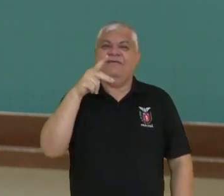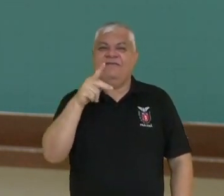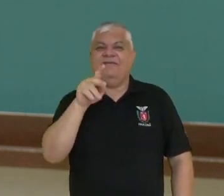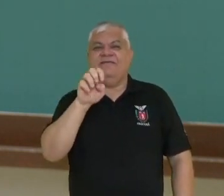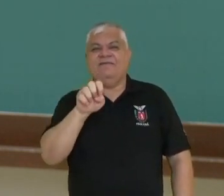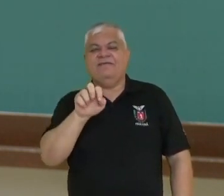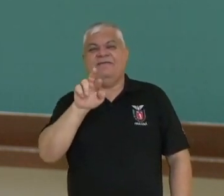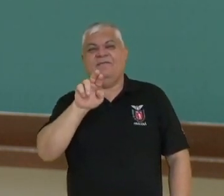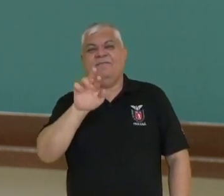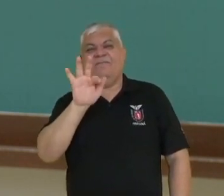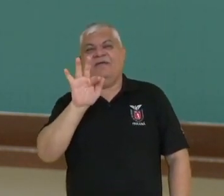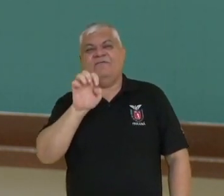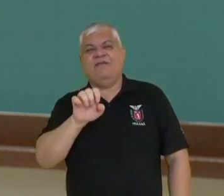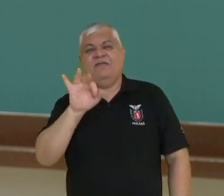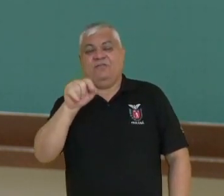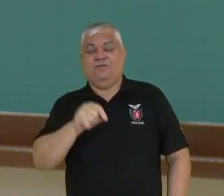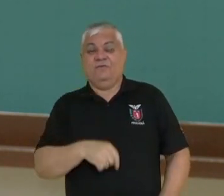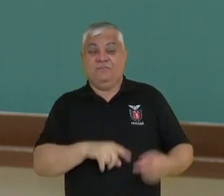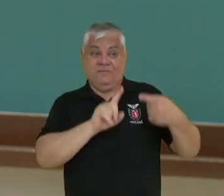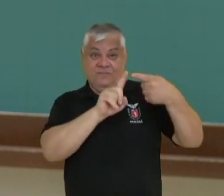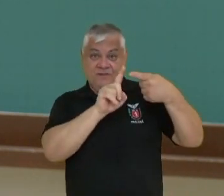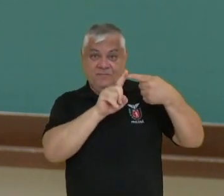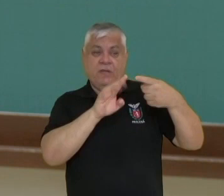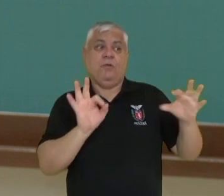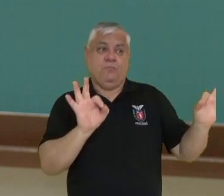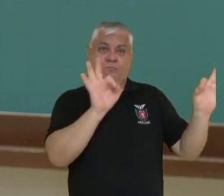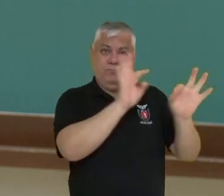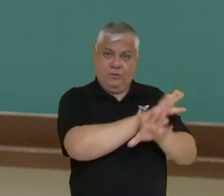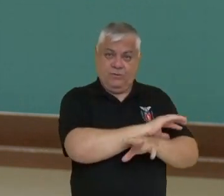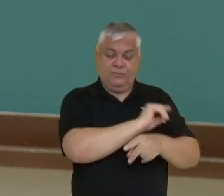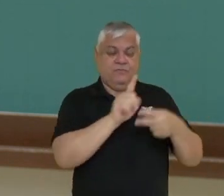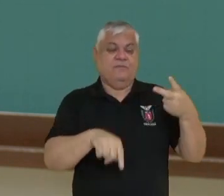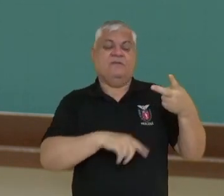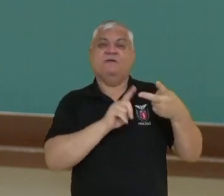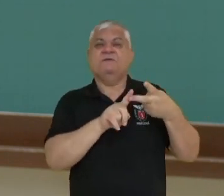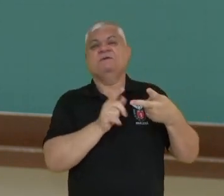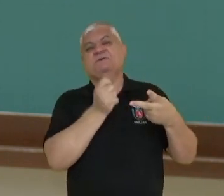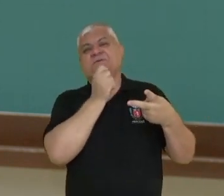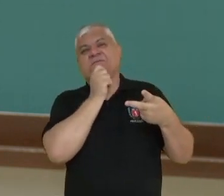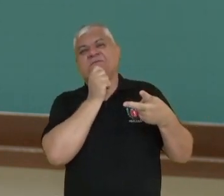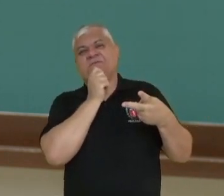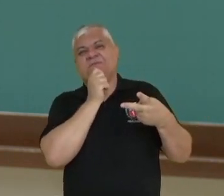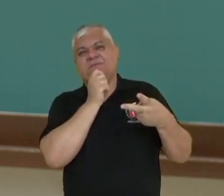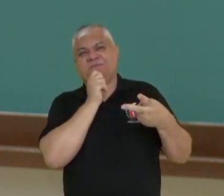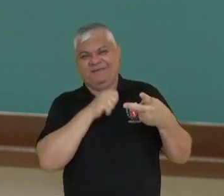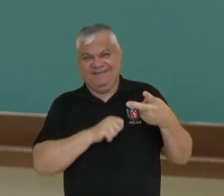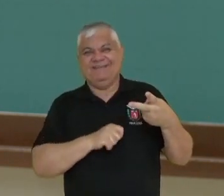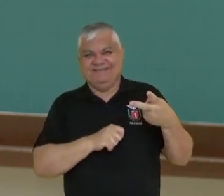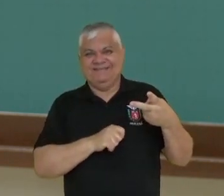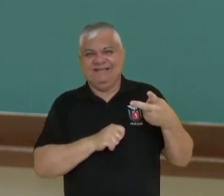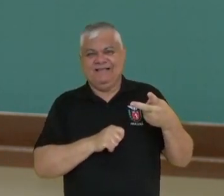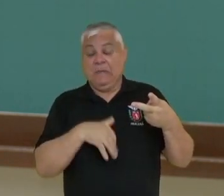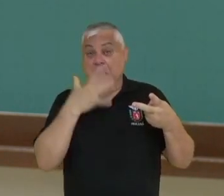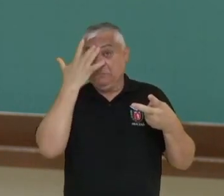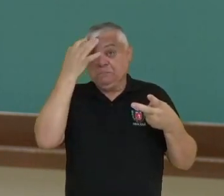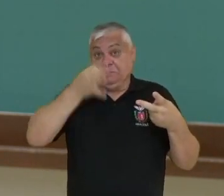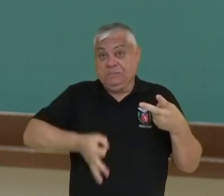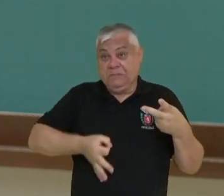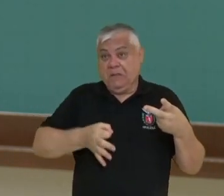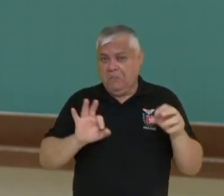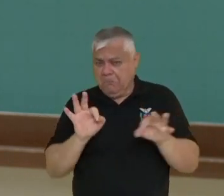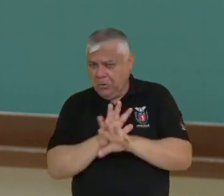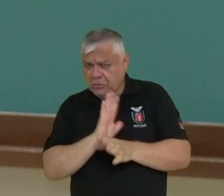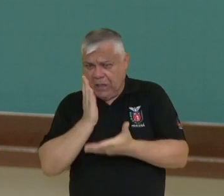pretérito perfeito, que a ação realmente foi concluída, finalizada, né? Então, aqui nós não temos essa mesma certeza, por